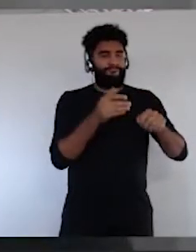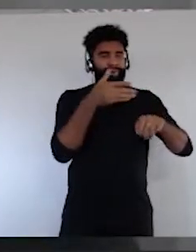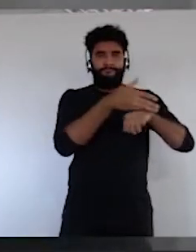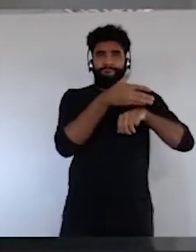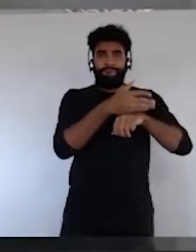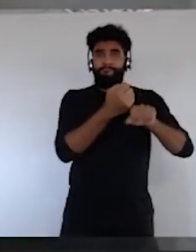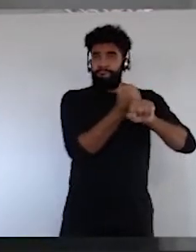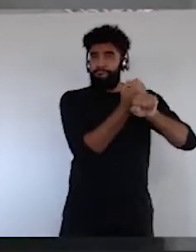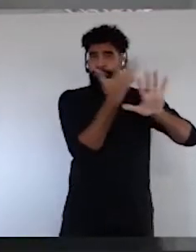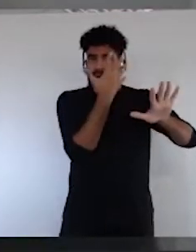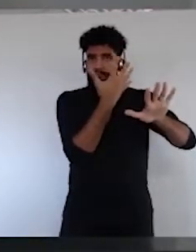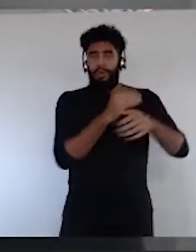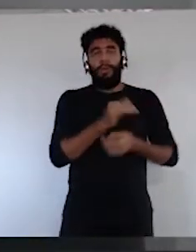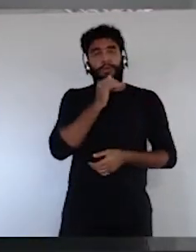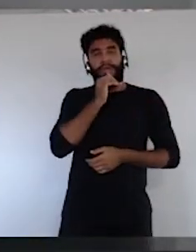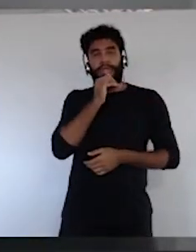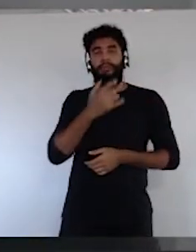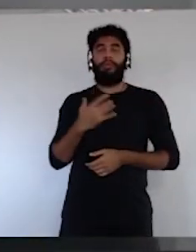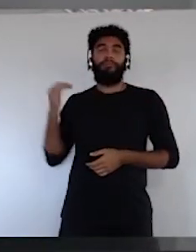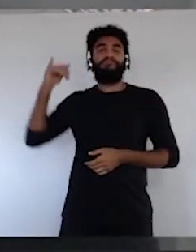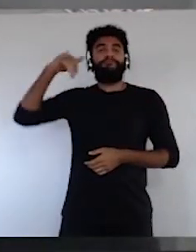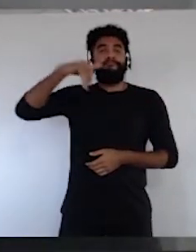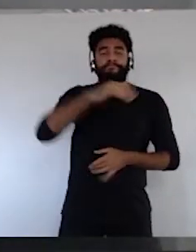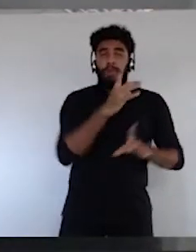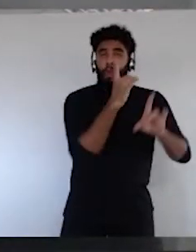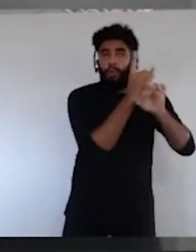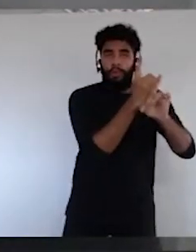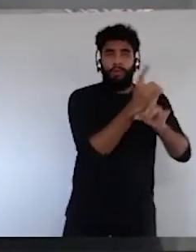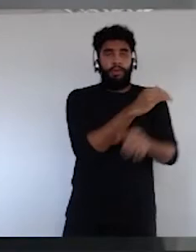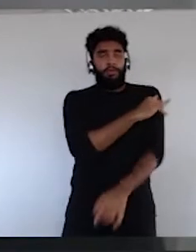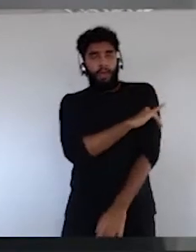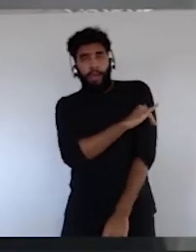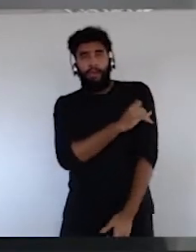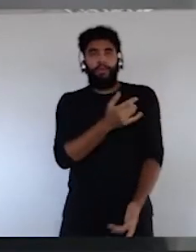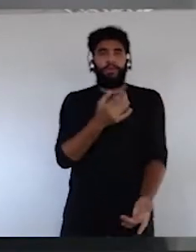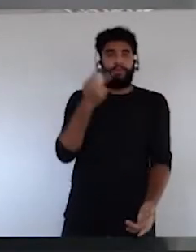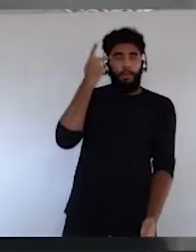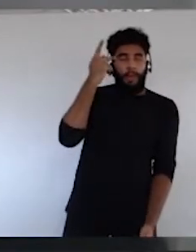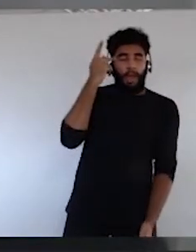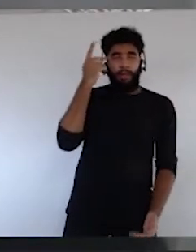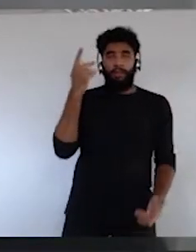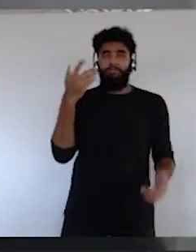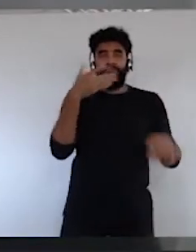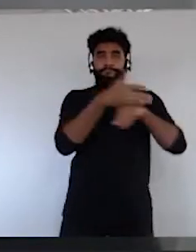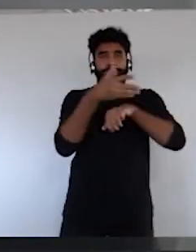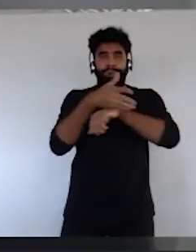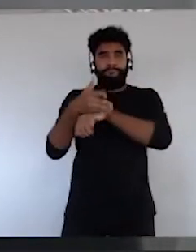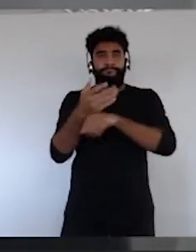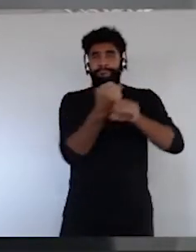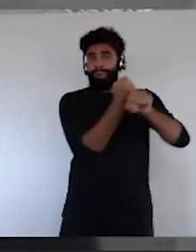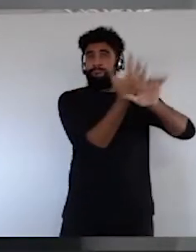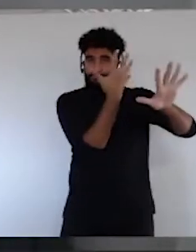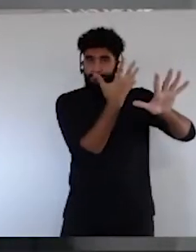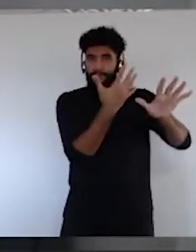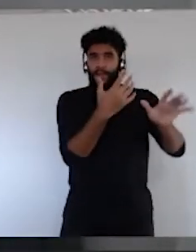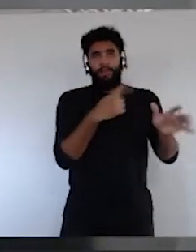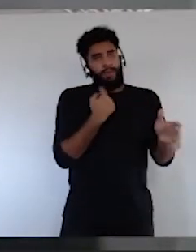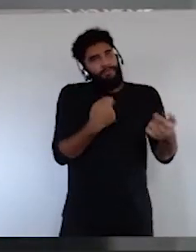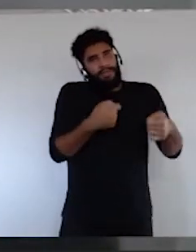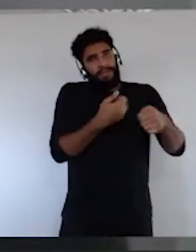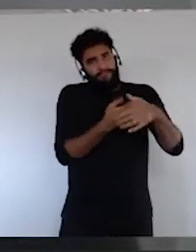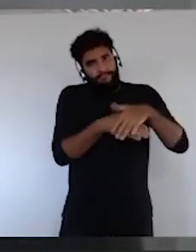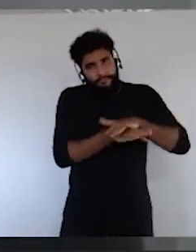acompanhando o relator. Pois é, mas isso aconteceu só no Supremo. Foi uma emenda recente agora. Recente. Aplausos.